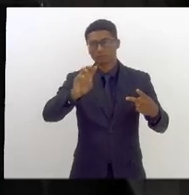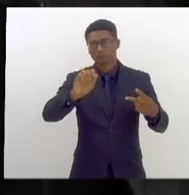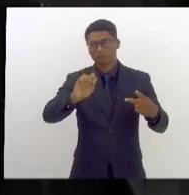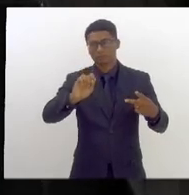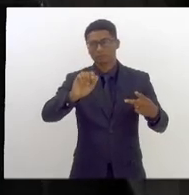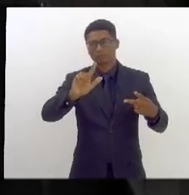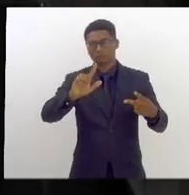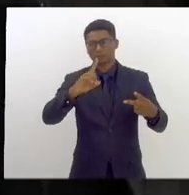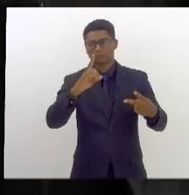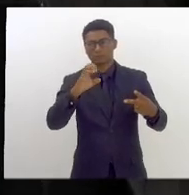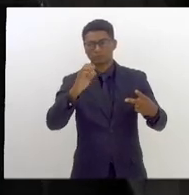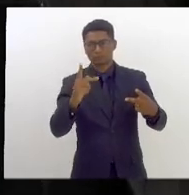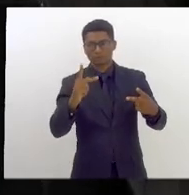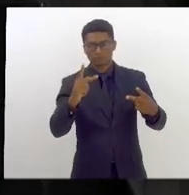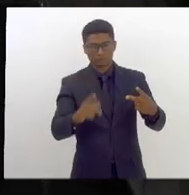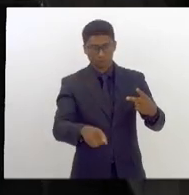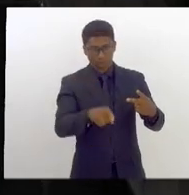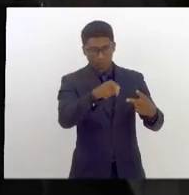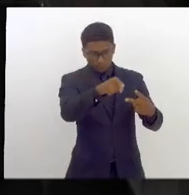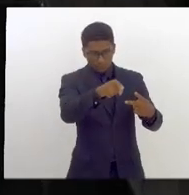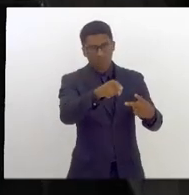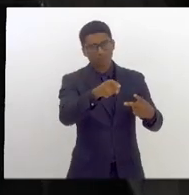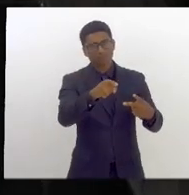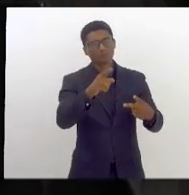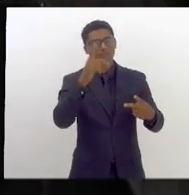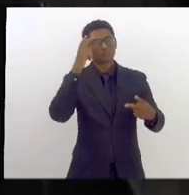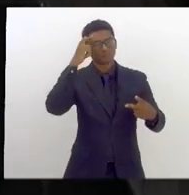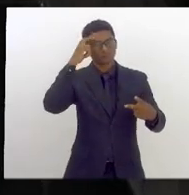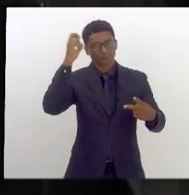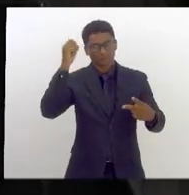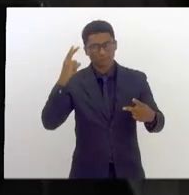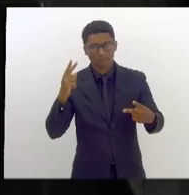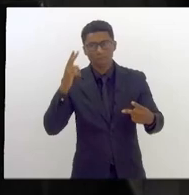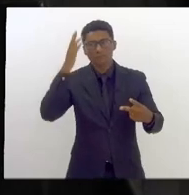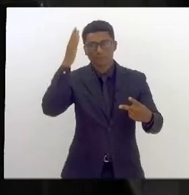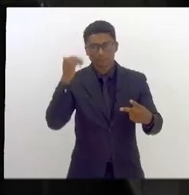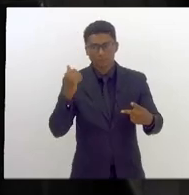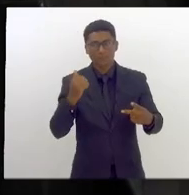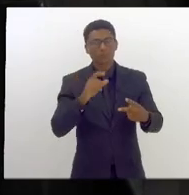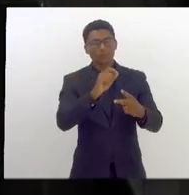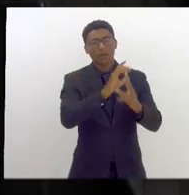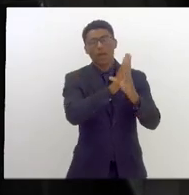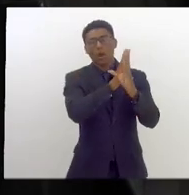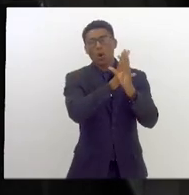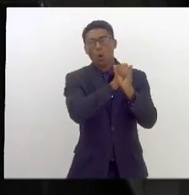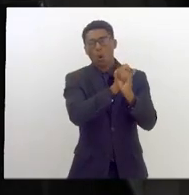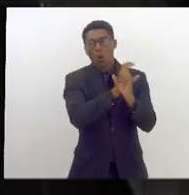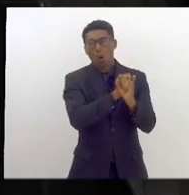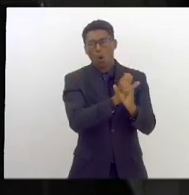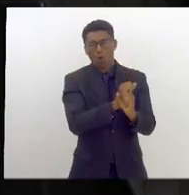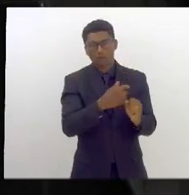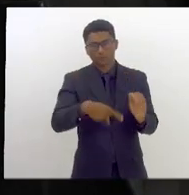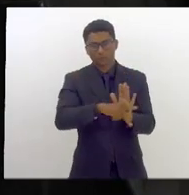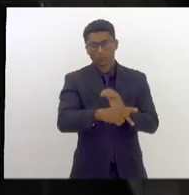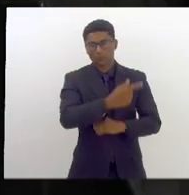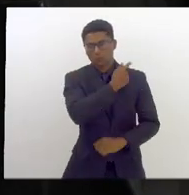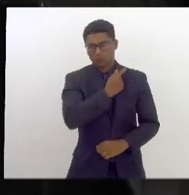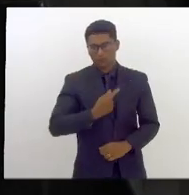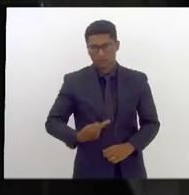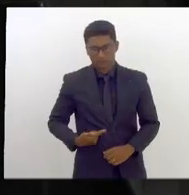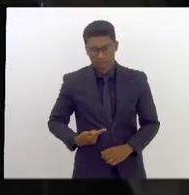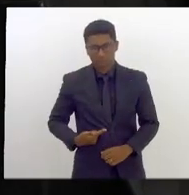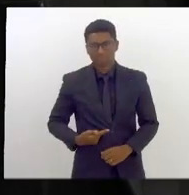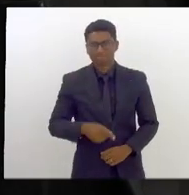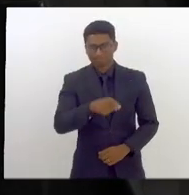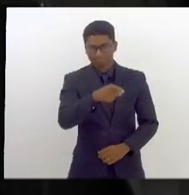com o estudioso das contas públicas vai observar